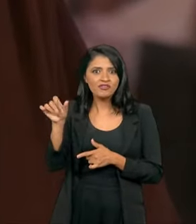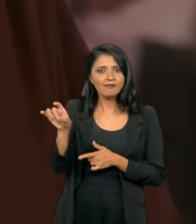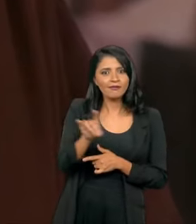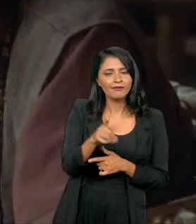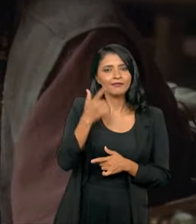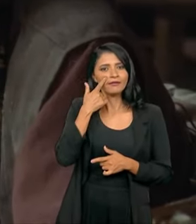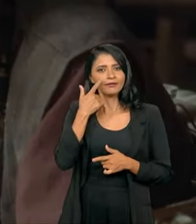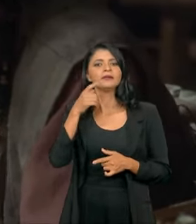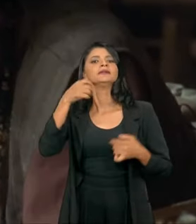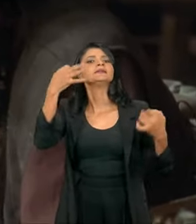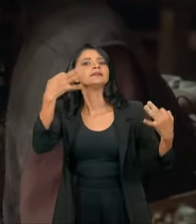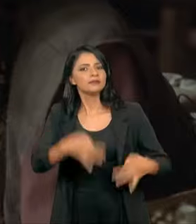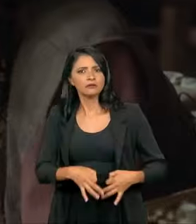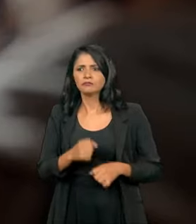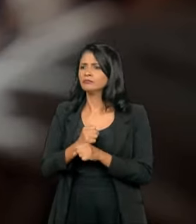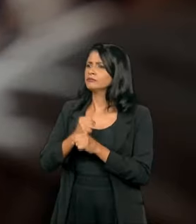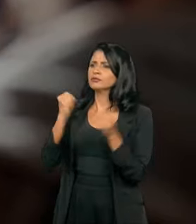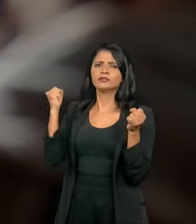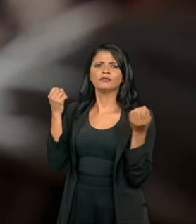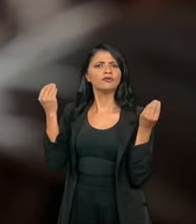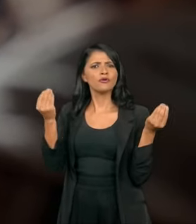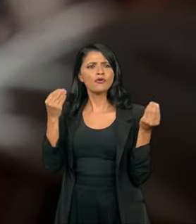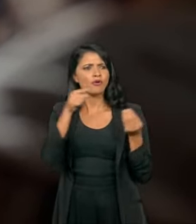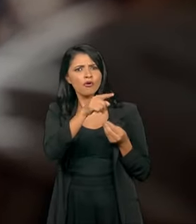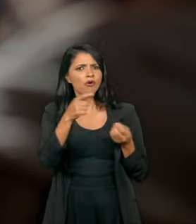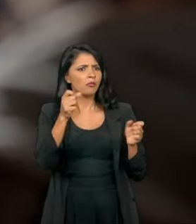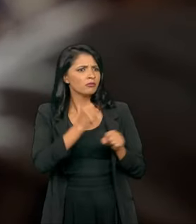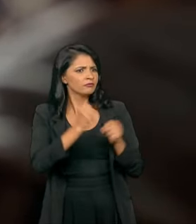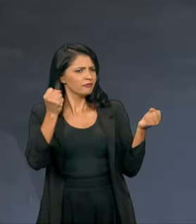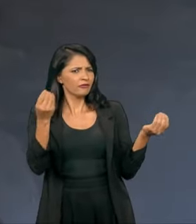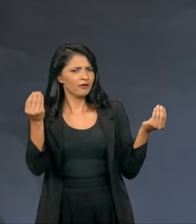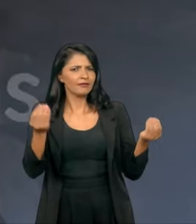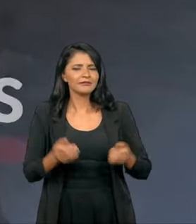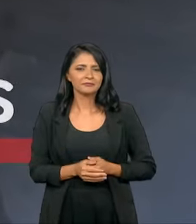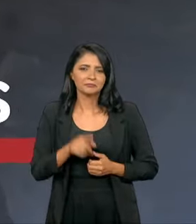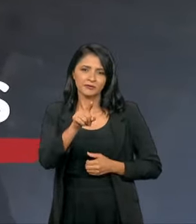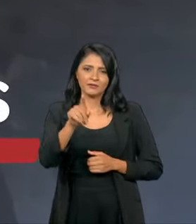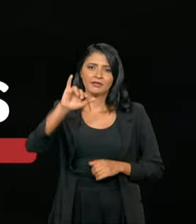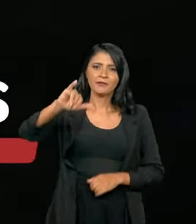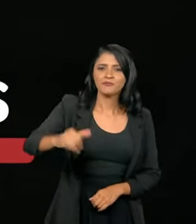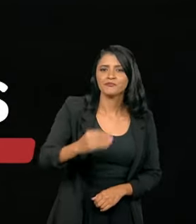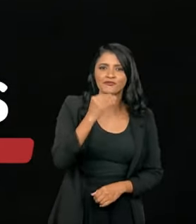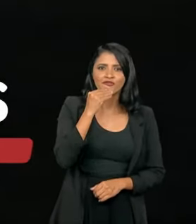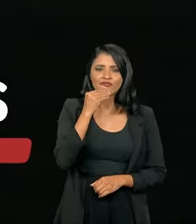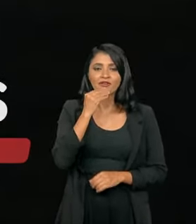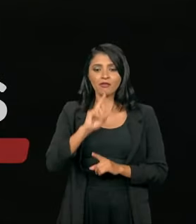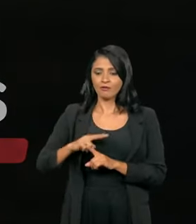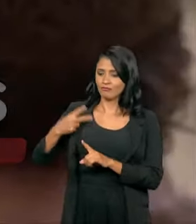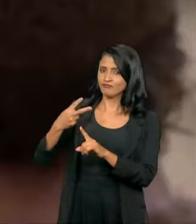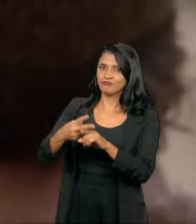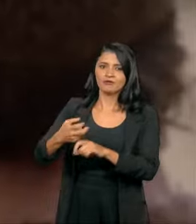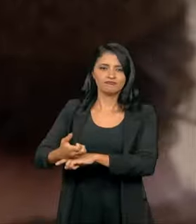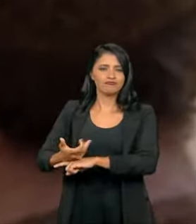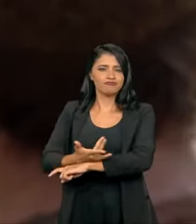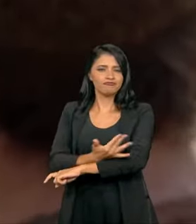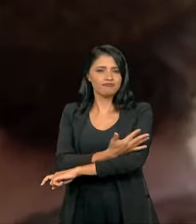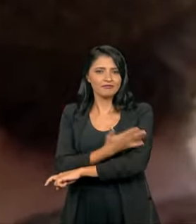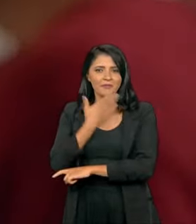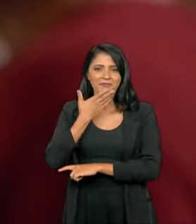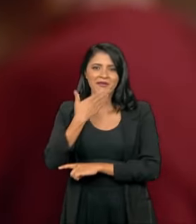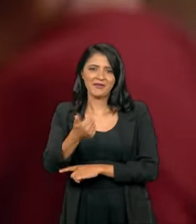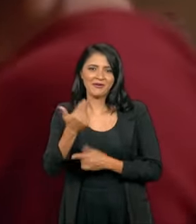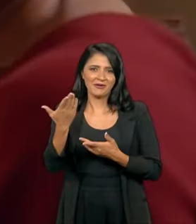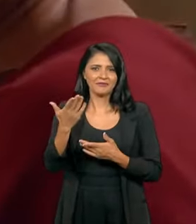eu tenho certeza. Isso é impossível. Como ousa dizer que não é possível? Para você aproveitar o dobro de emoções. Ah, melhor